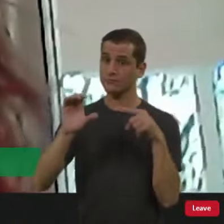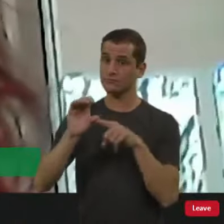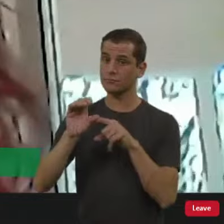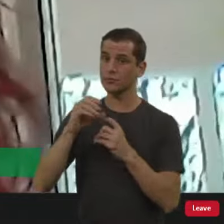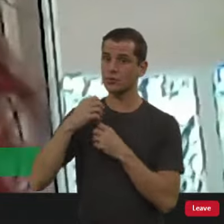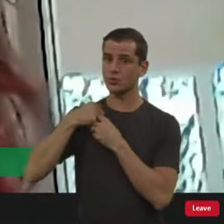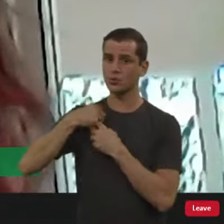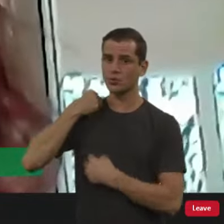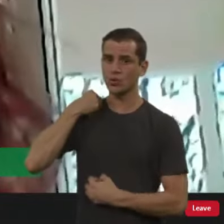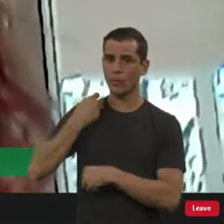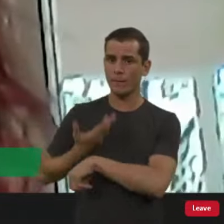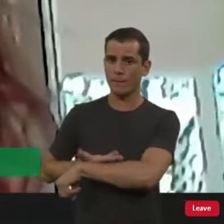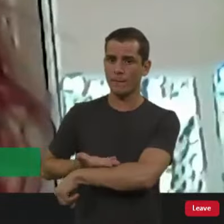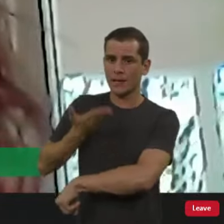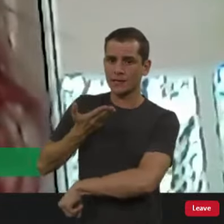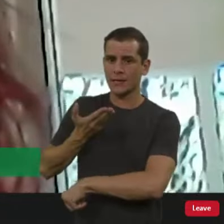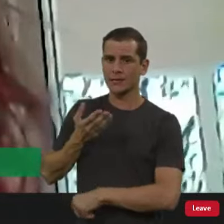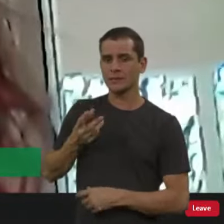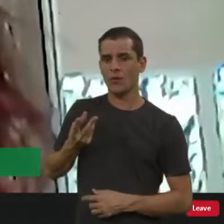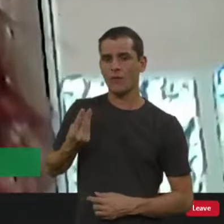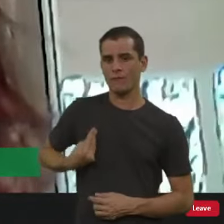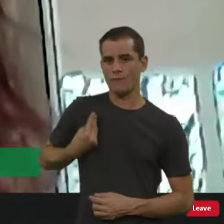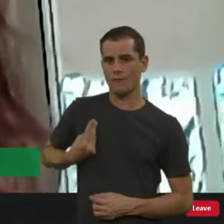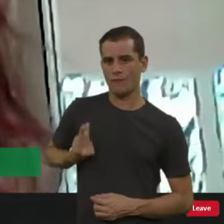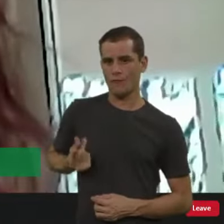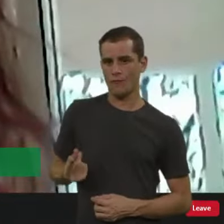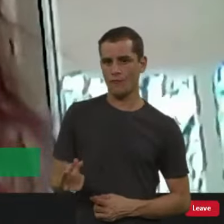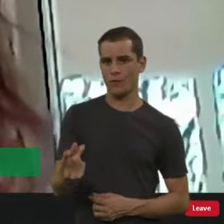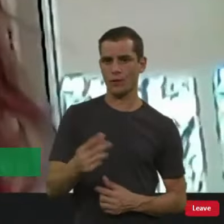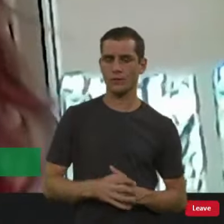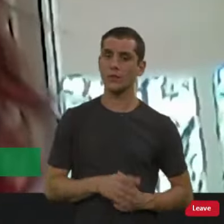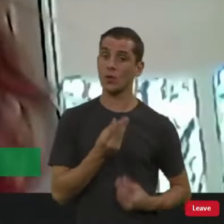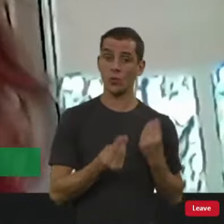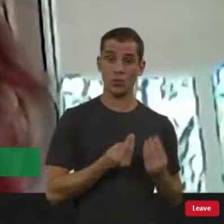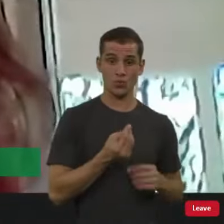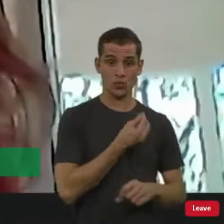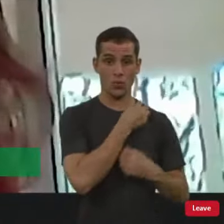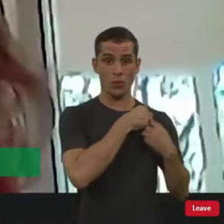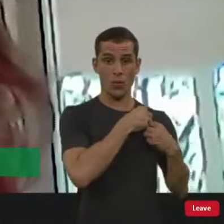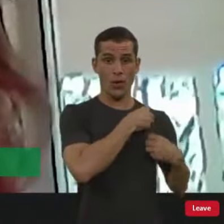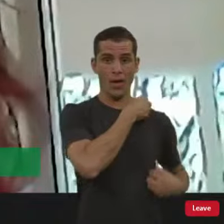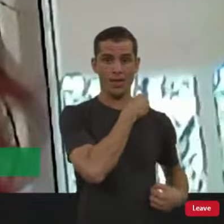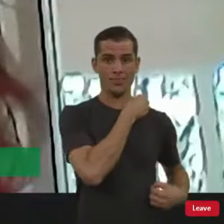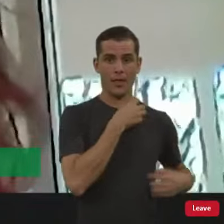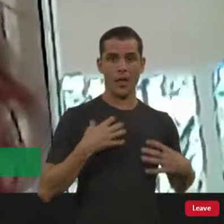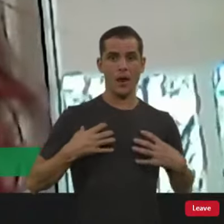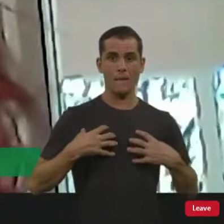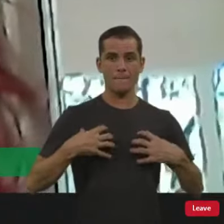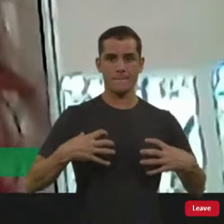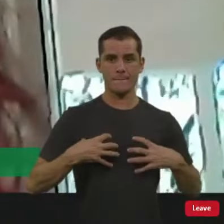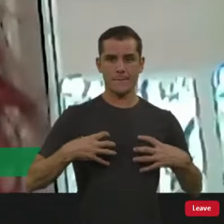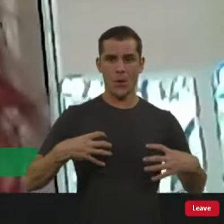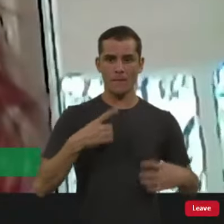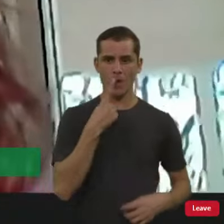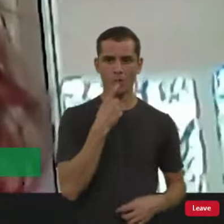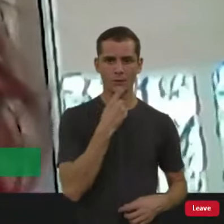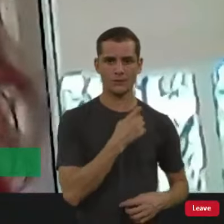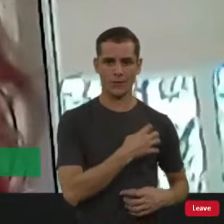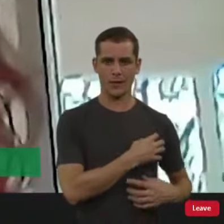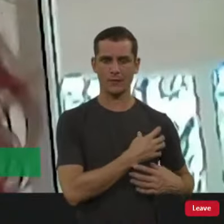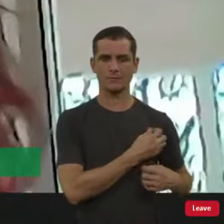com o nosso cenário atual da hipertensão arterial pulmonar. Nós estamos em um momento de atualização do